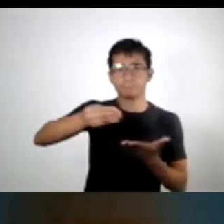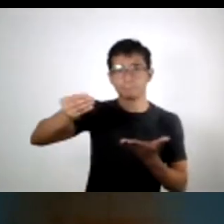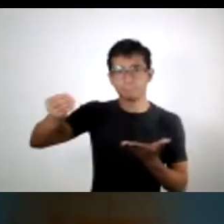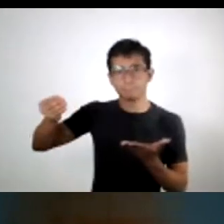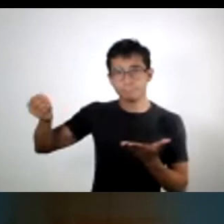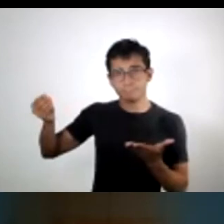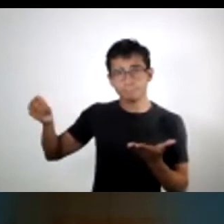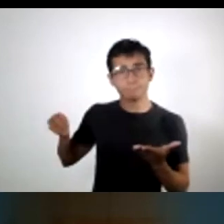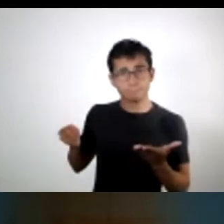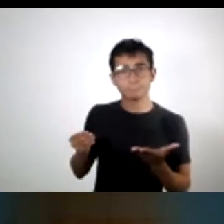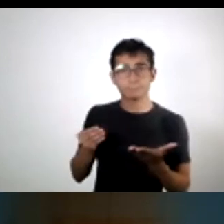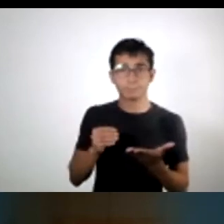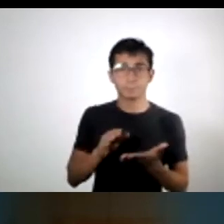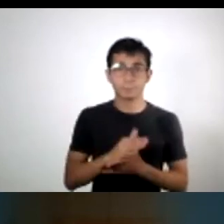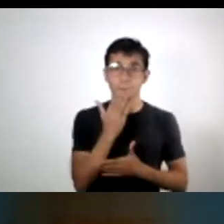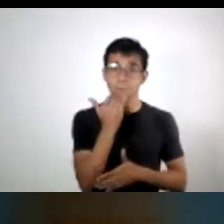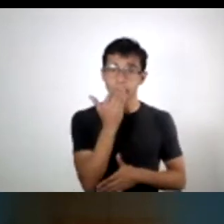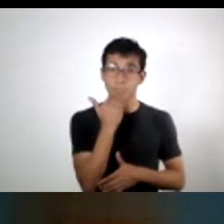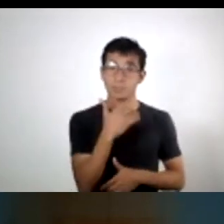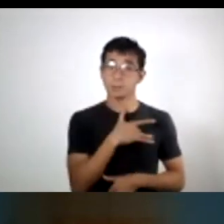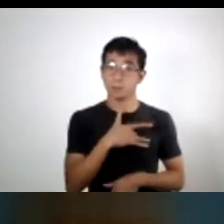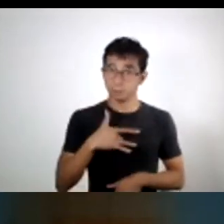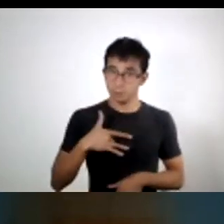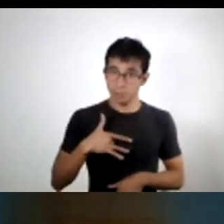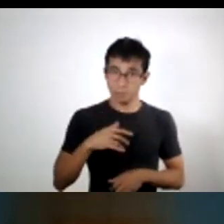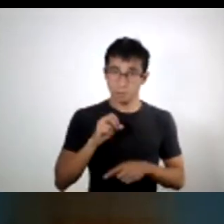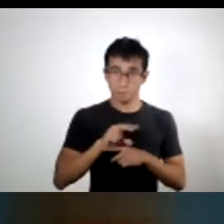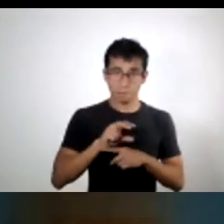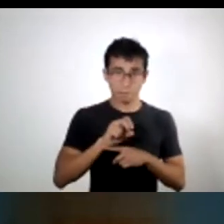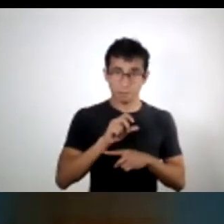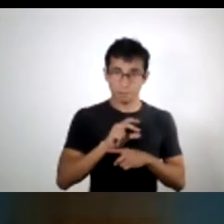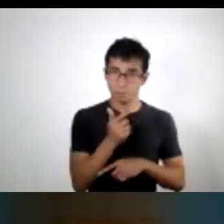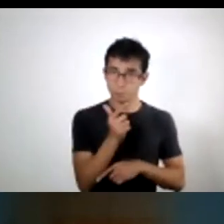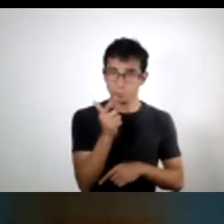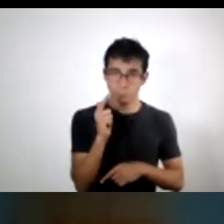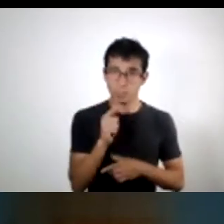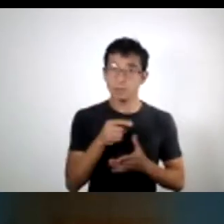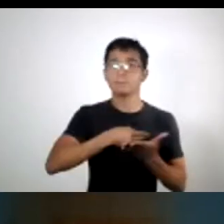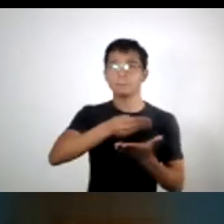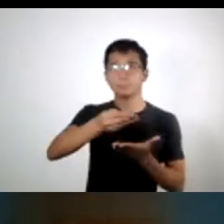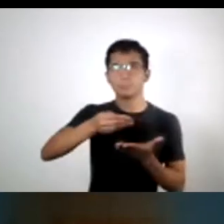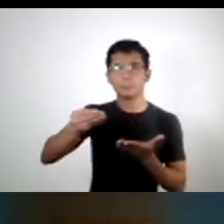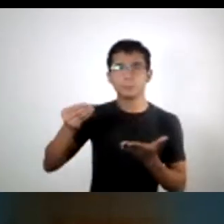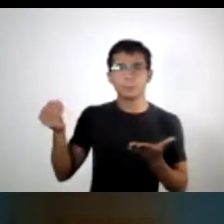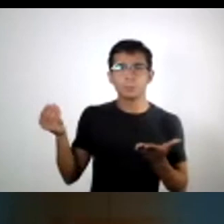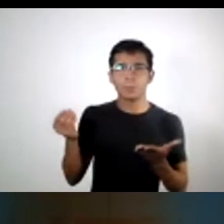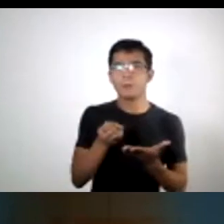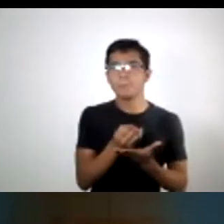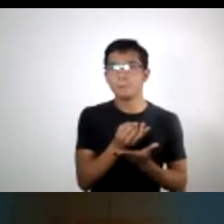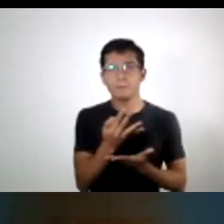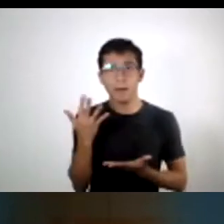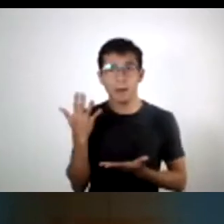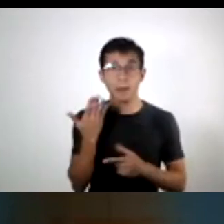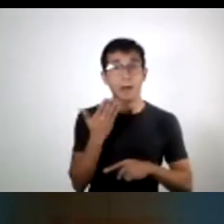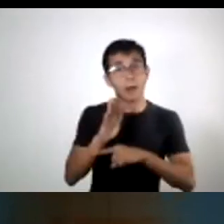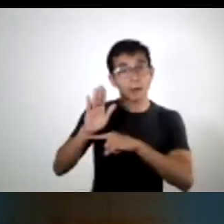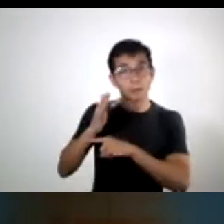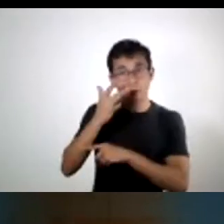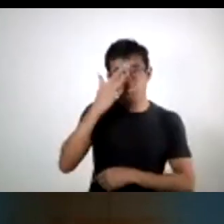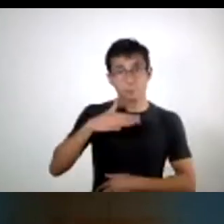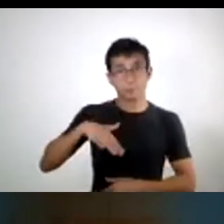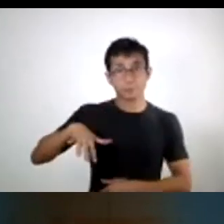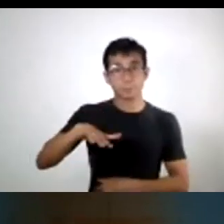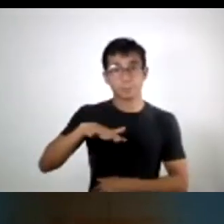né, sem agrotóxico, né, alimentação saudável, para as pessoas que vivem em segurança alimentar no contexto